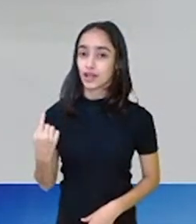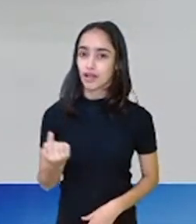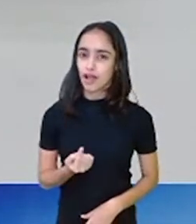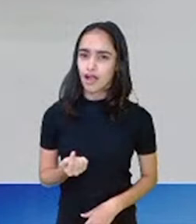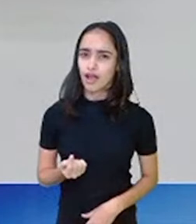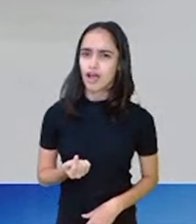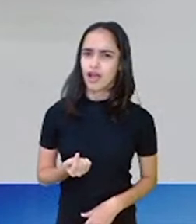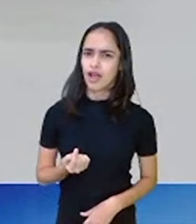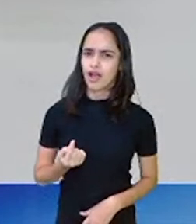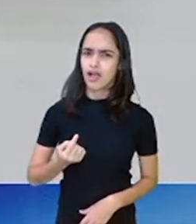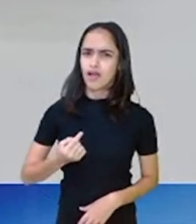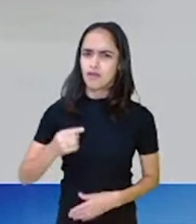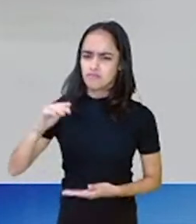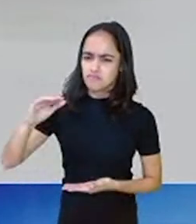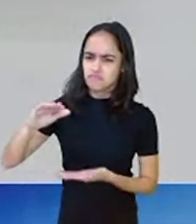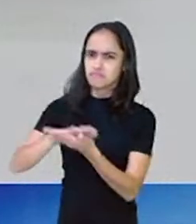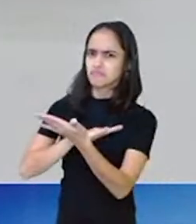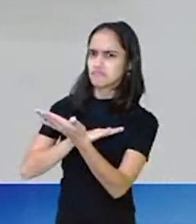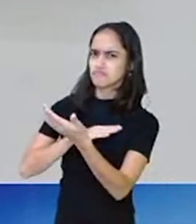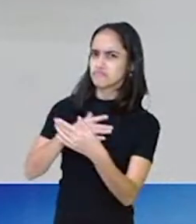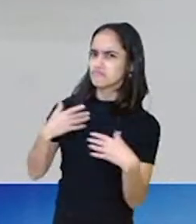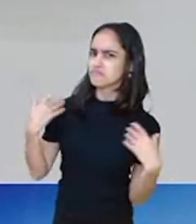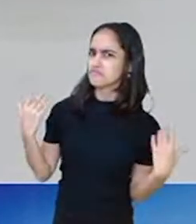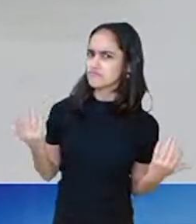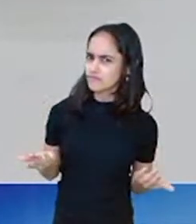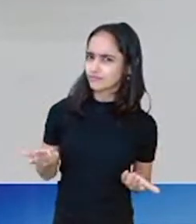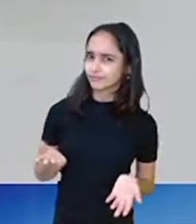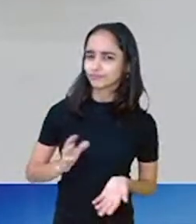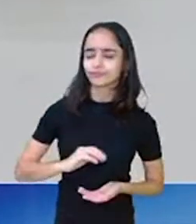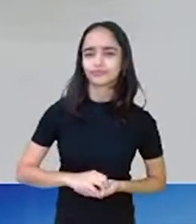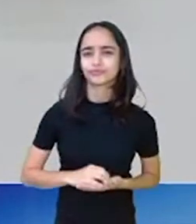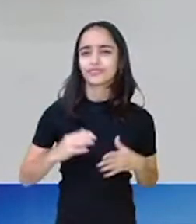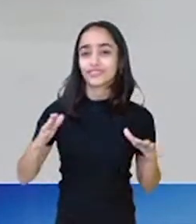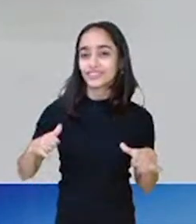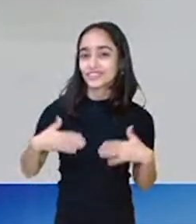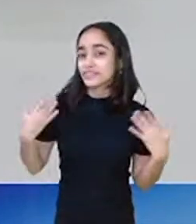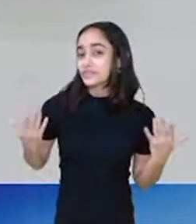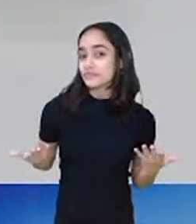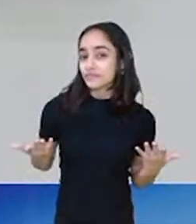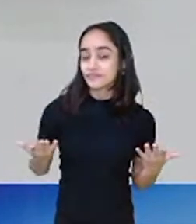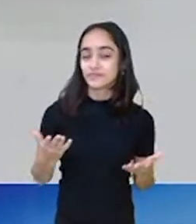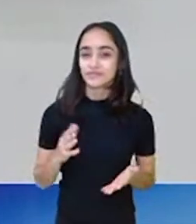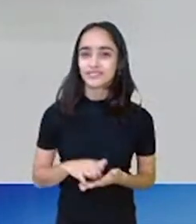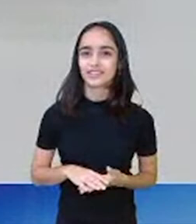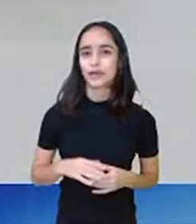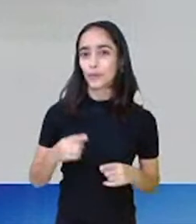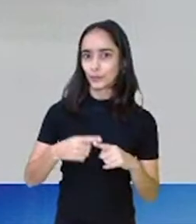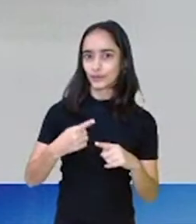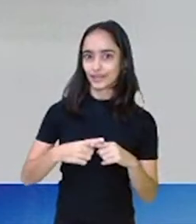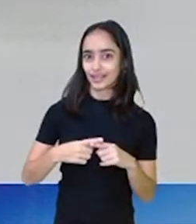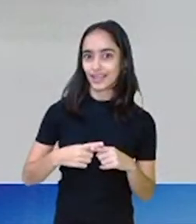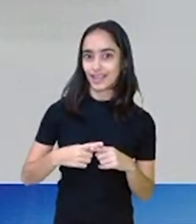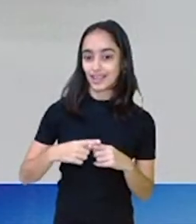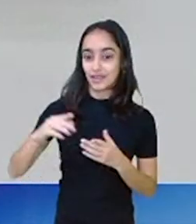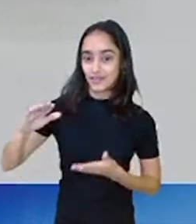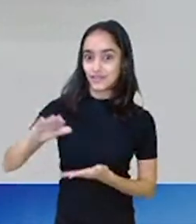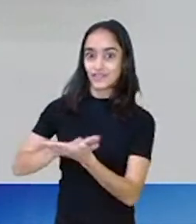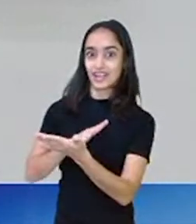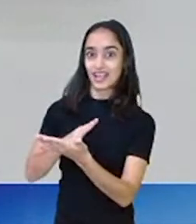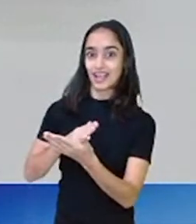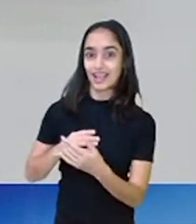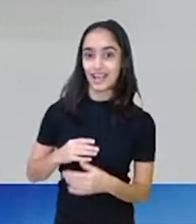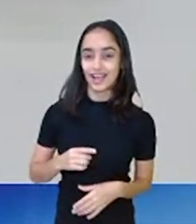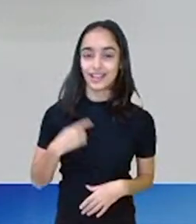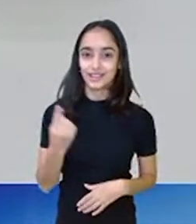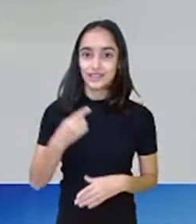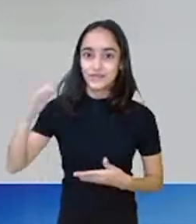viajar? Olha aí o entusiasmo. A pessoa está entusiasmada que vai viajar. Iremos viajar?